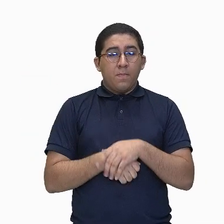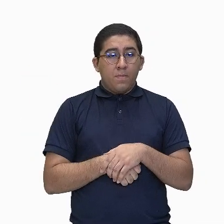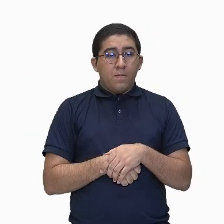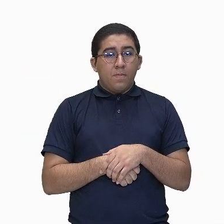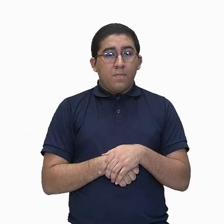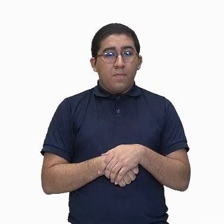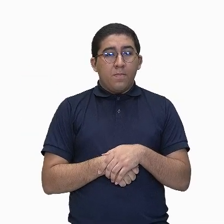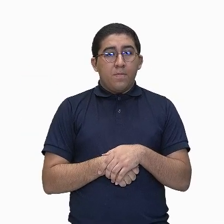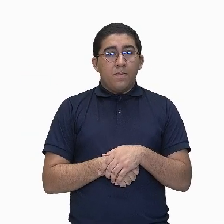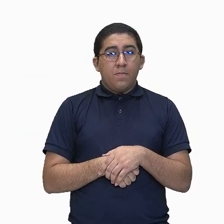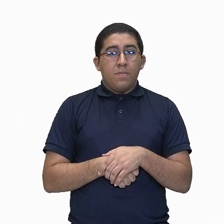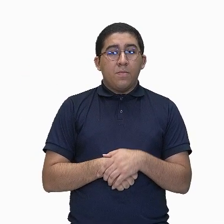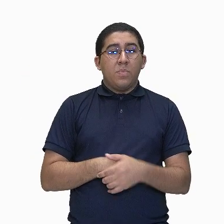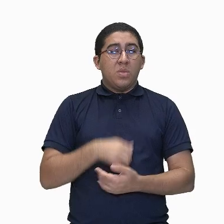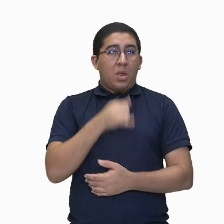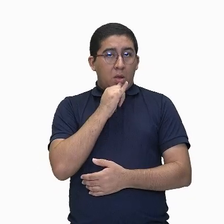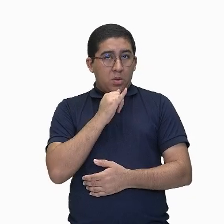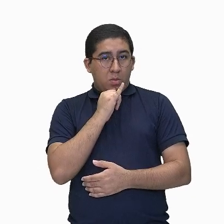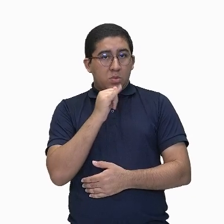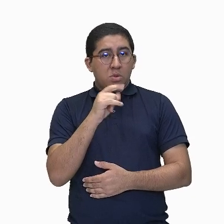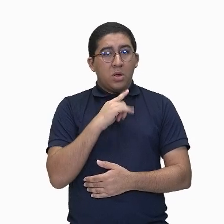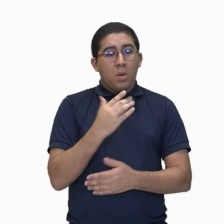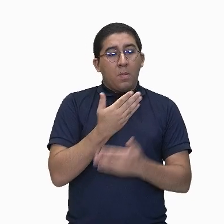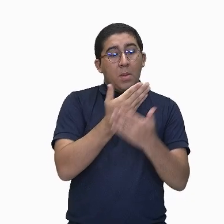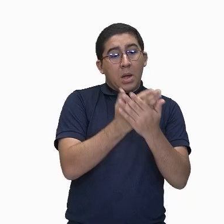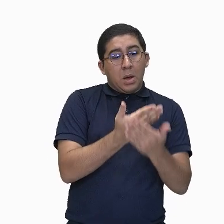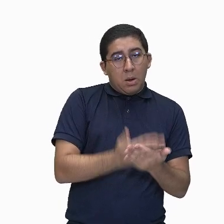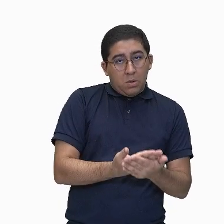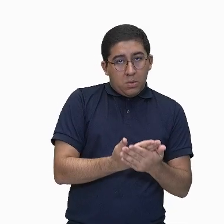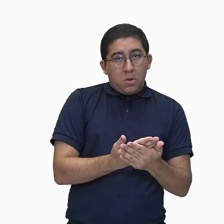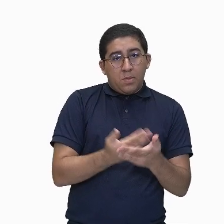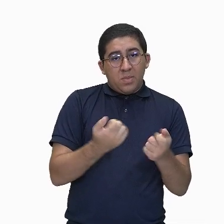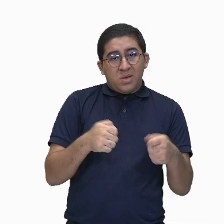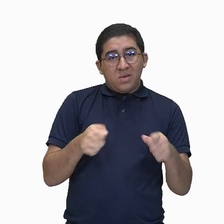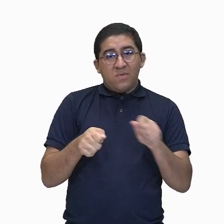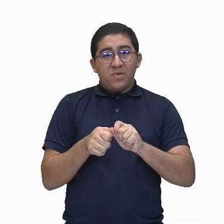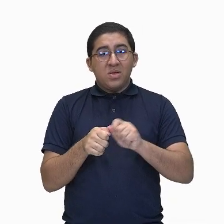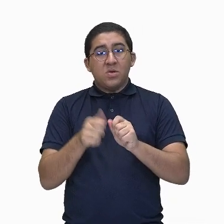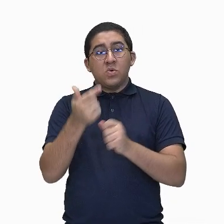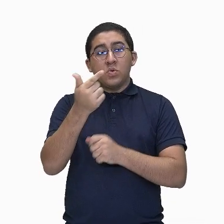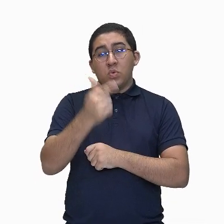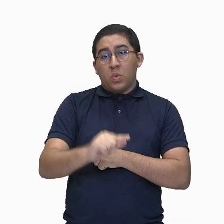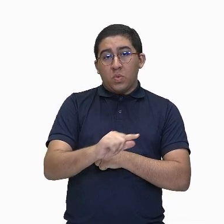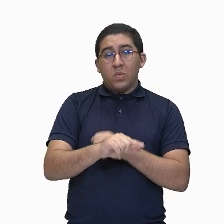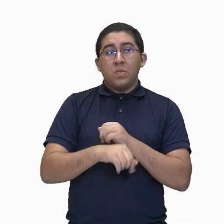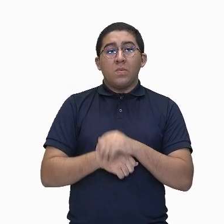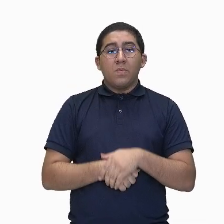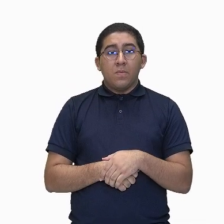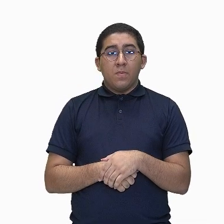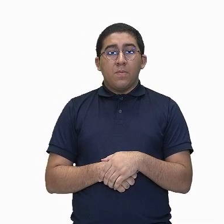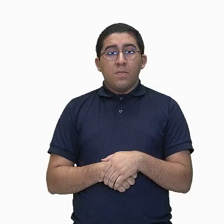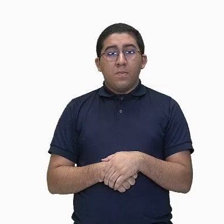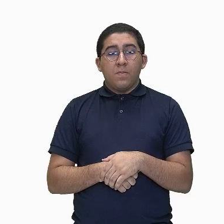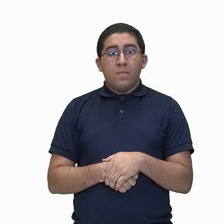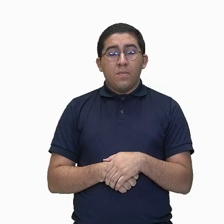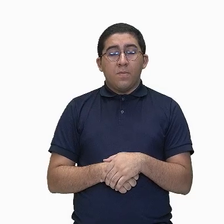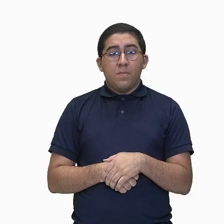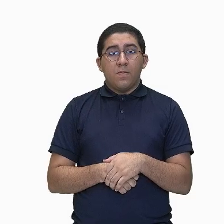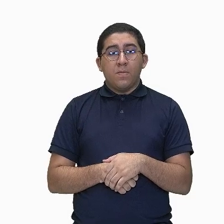aula aqui, né, que está dizendo preciso refazer a aula. É uma informação que ele percebeu, né,